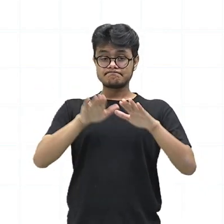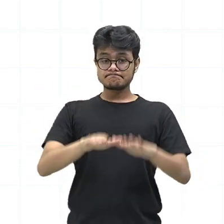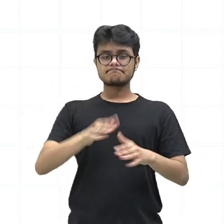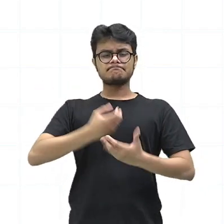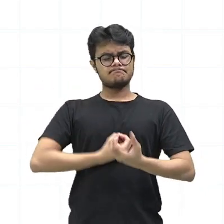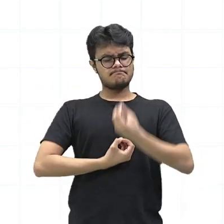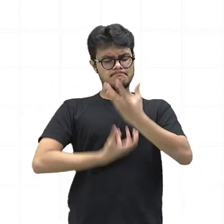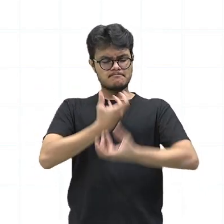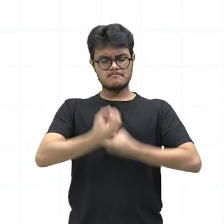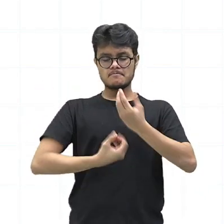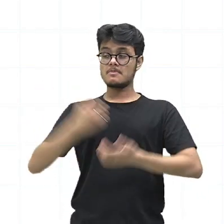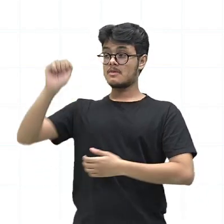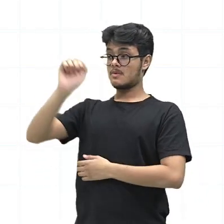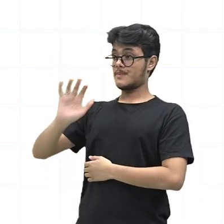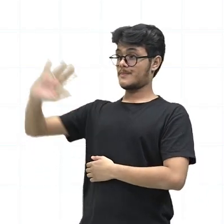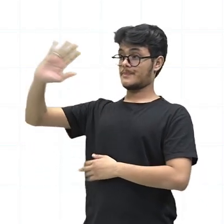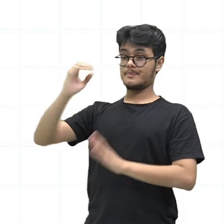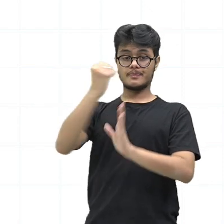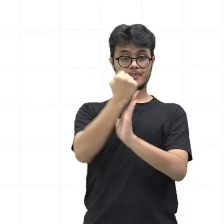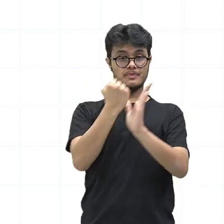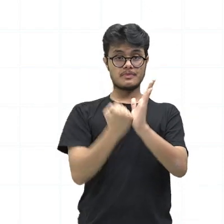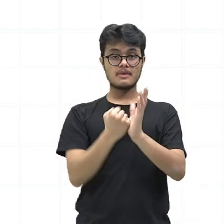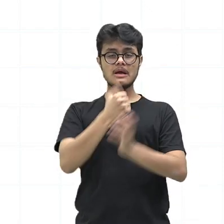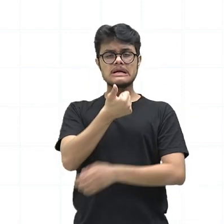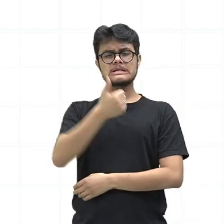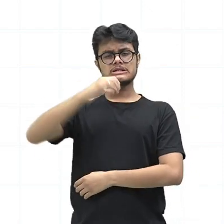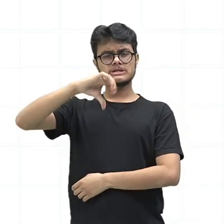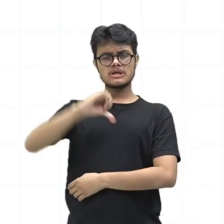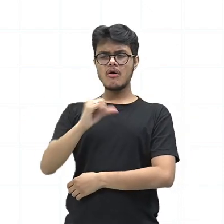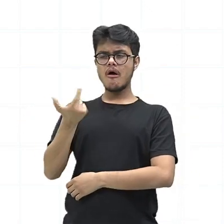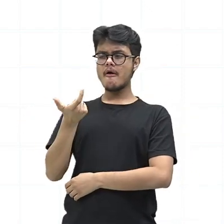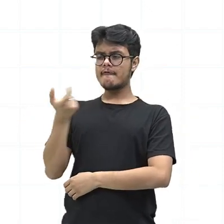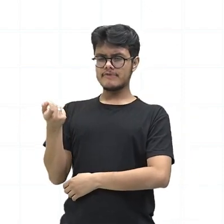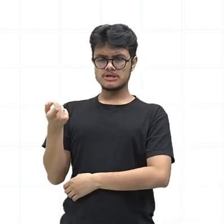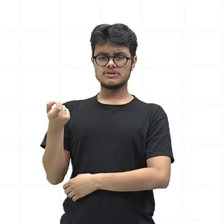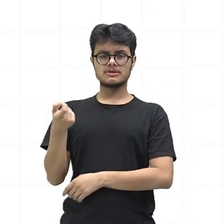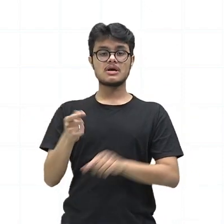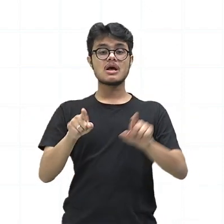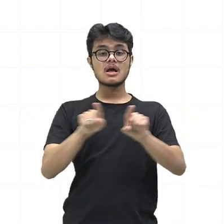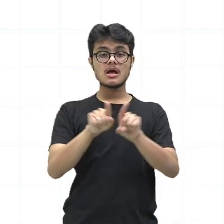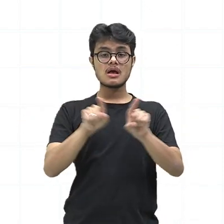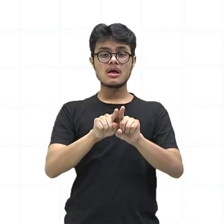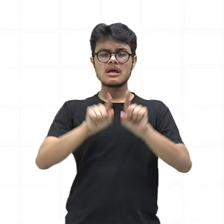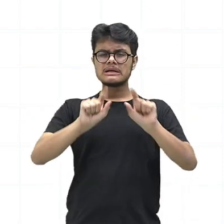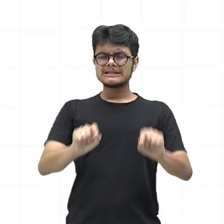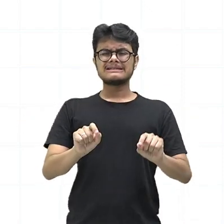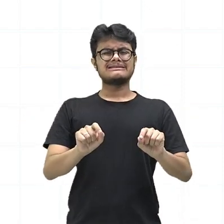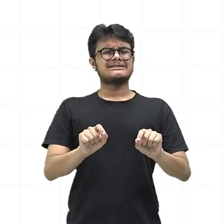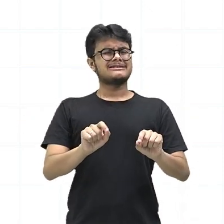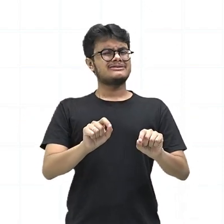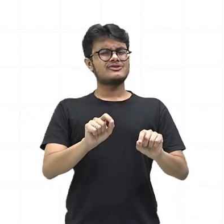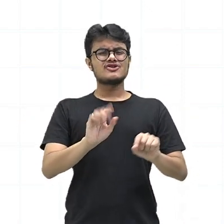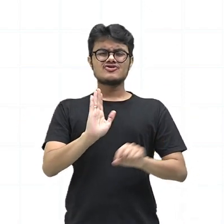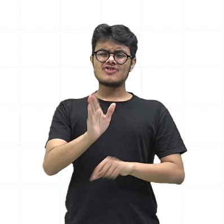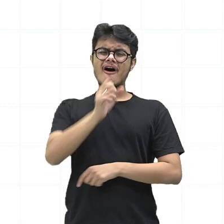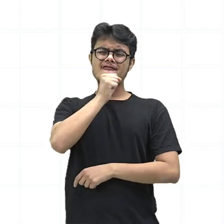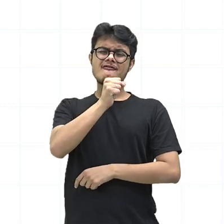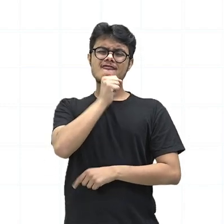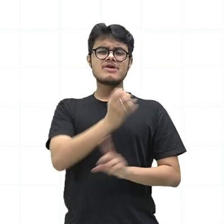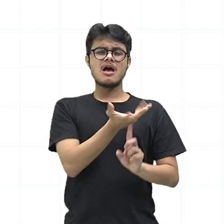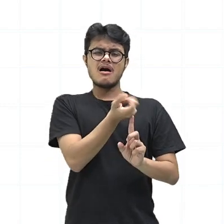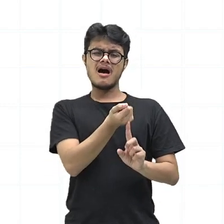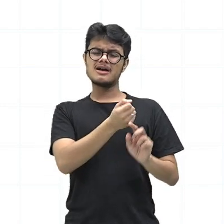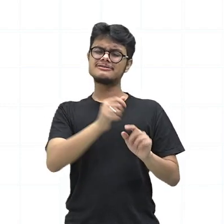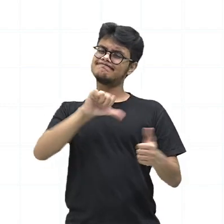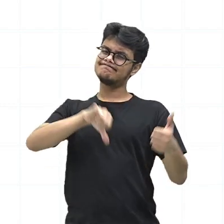na Europa em meados do século XIX e XX. Então, estavam cansados das formas tradicionais das artes. Os